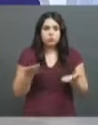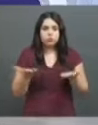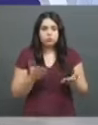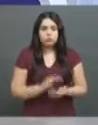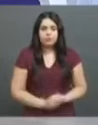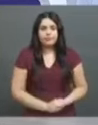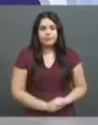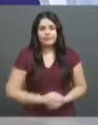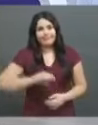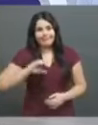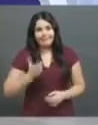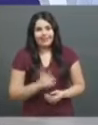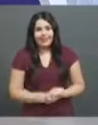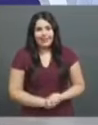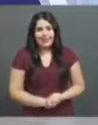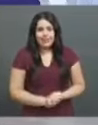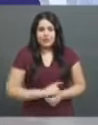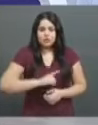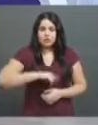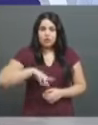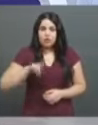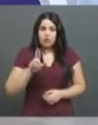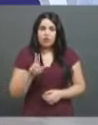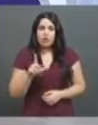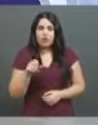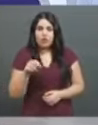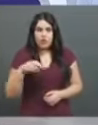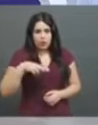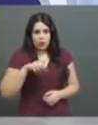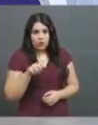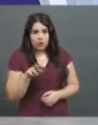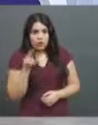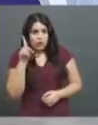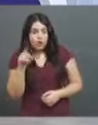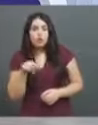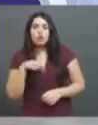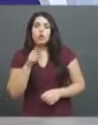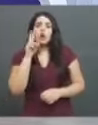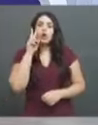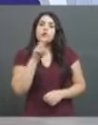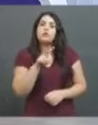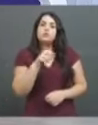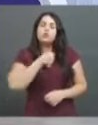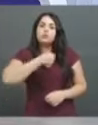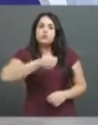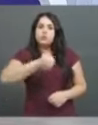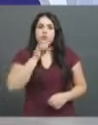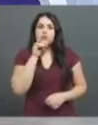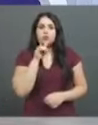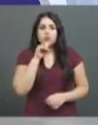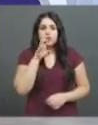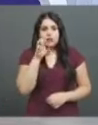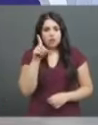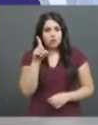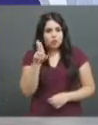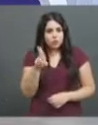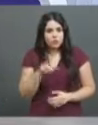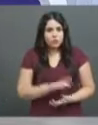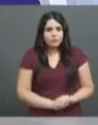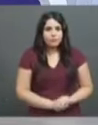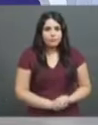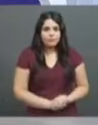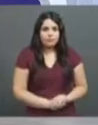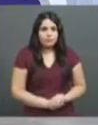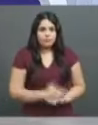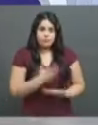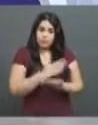está bem claro, né? E doutor Leonardo, nós vimos há pouco, no primeiro bloco, a reportagem, o exemplo do Edu, que deixou o